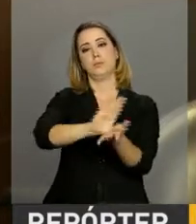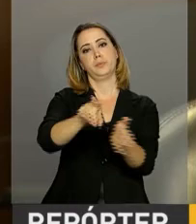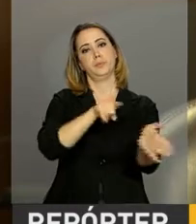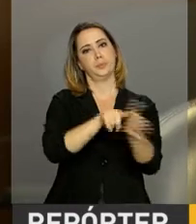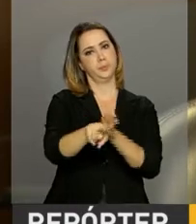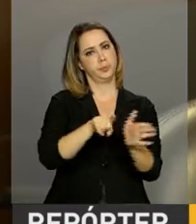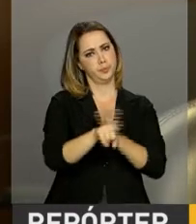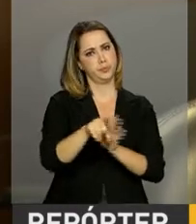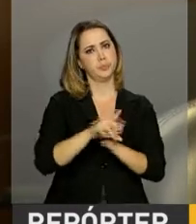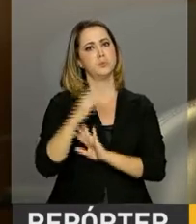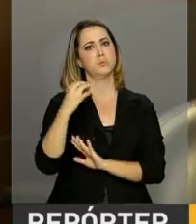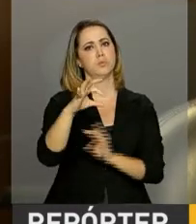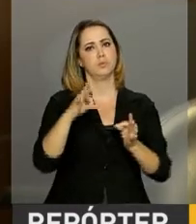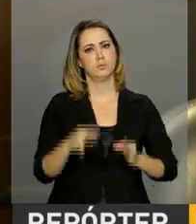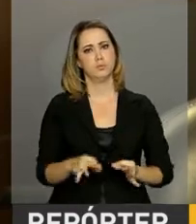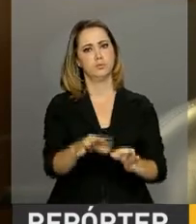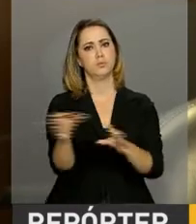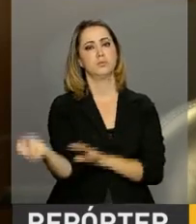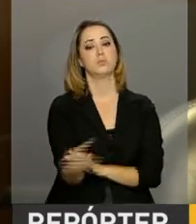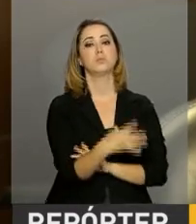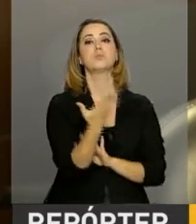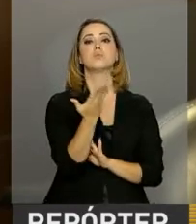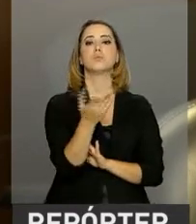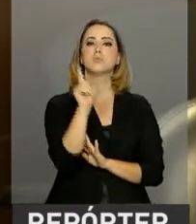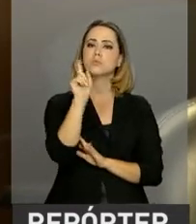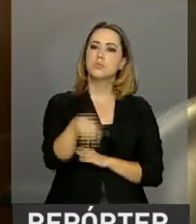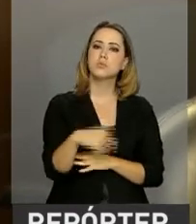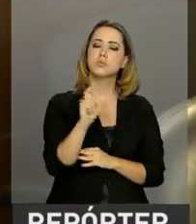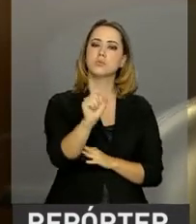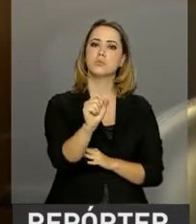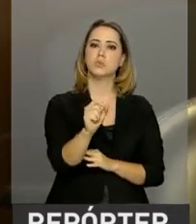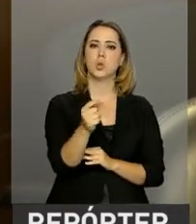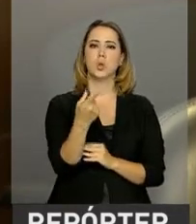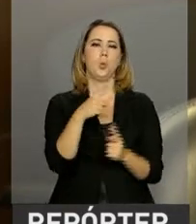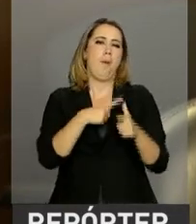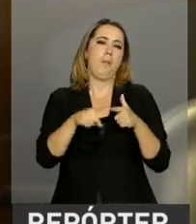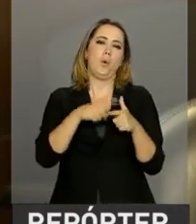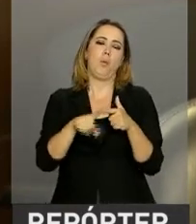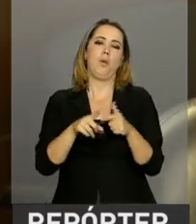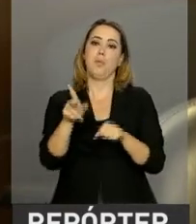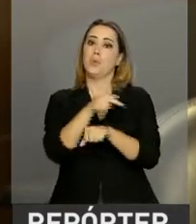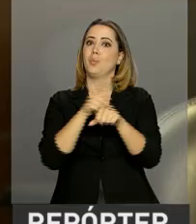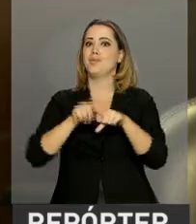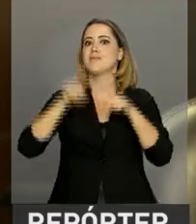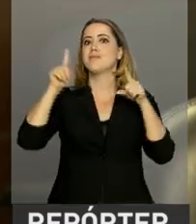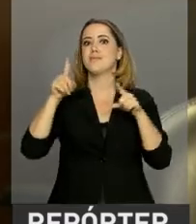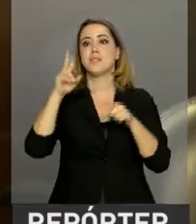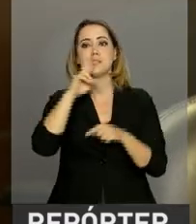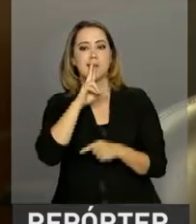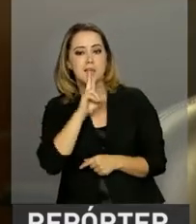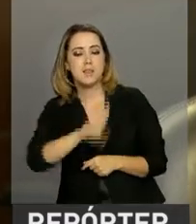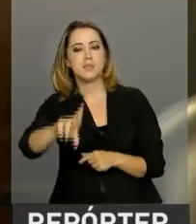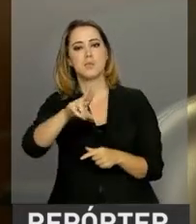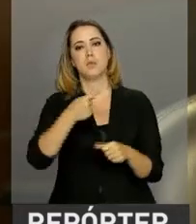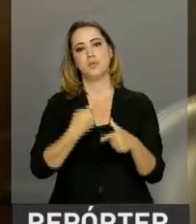científica tecnológica e inovação que são donos não são problemas para o país são soluções eles que trazem